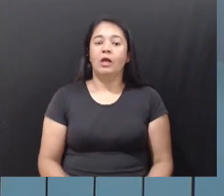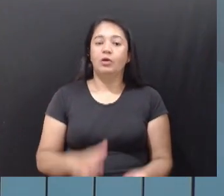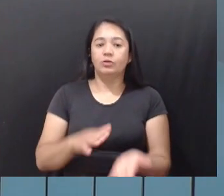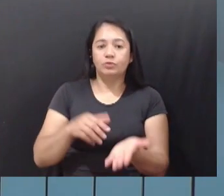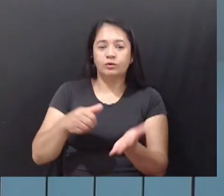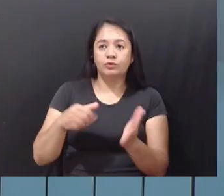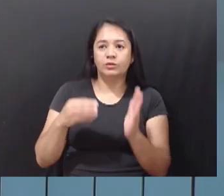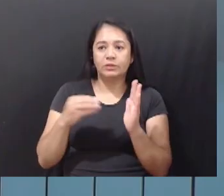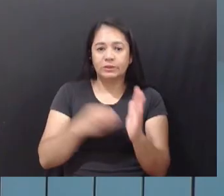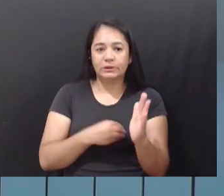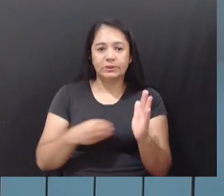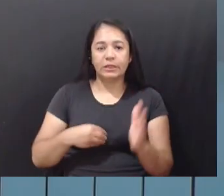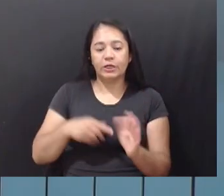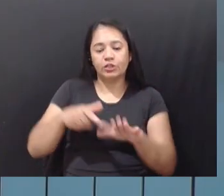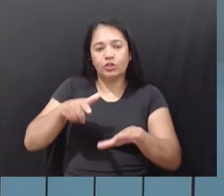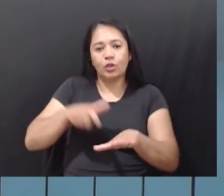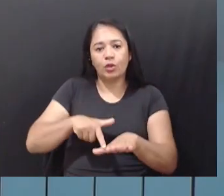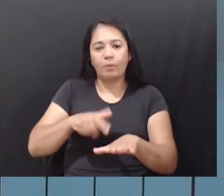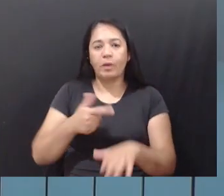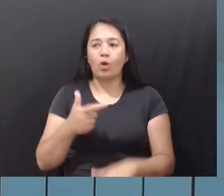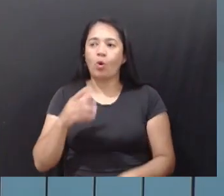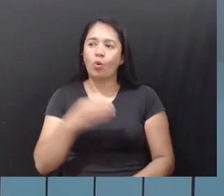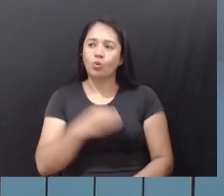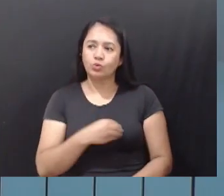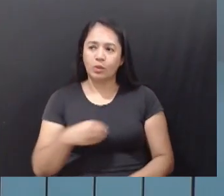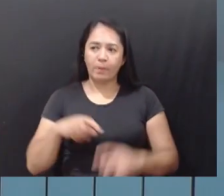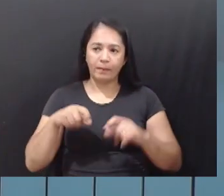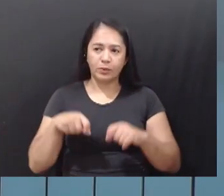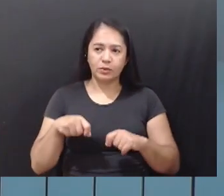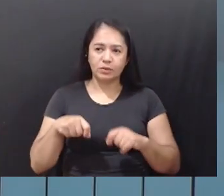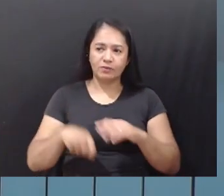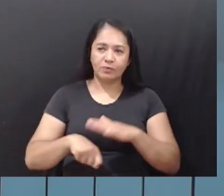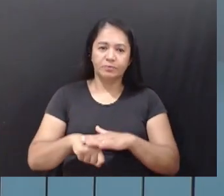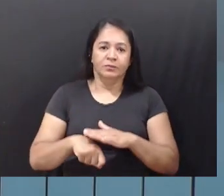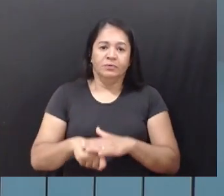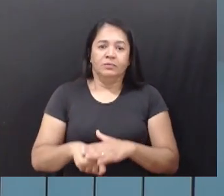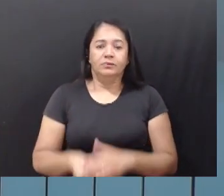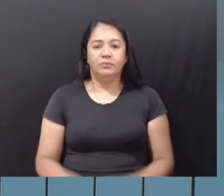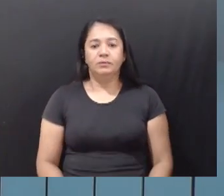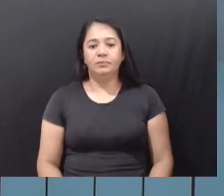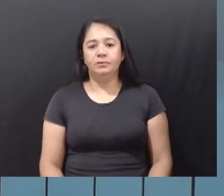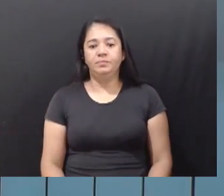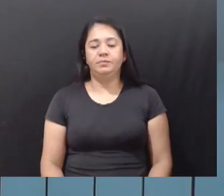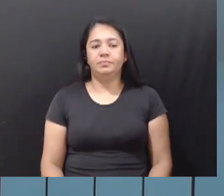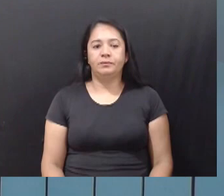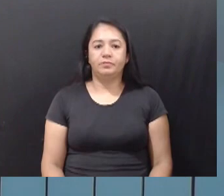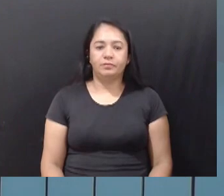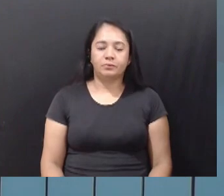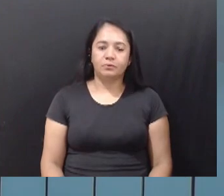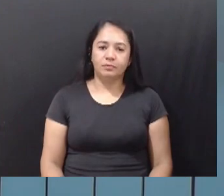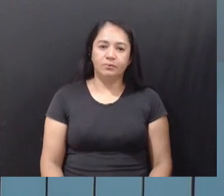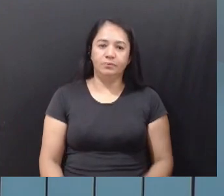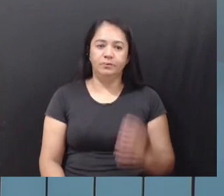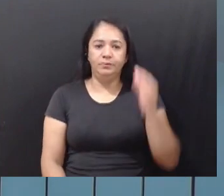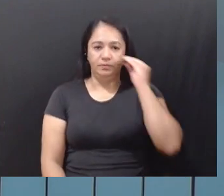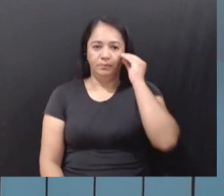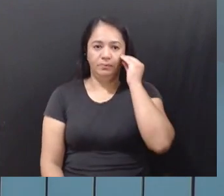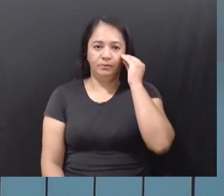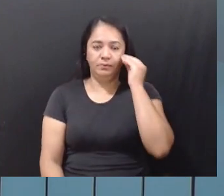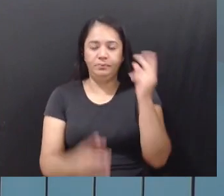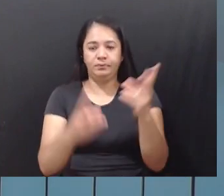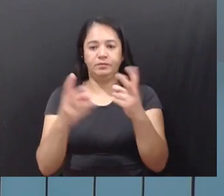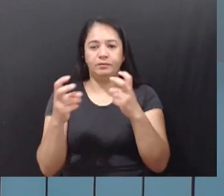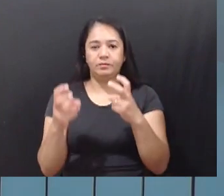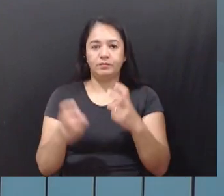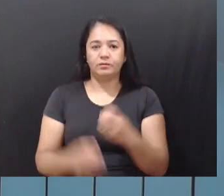né, de pezinho, mas tem outros exames que possam, né, ser realizados em uma pessoa